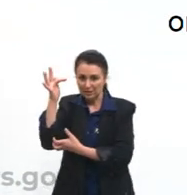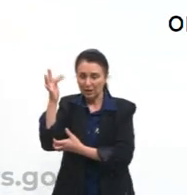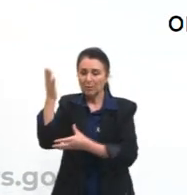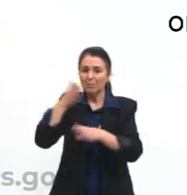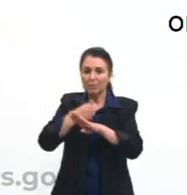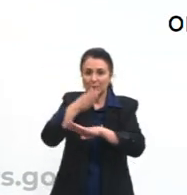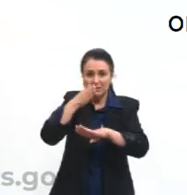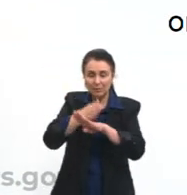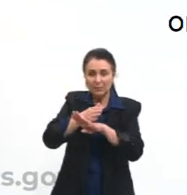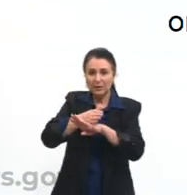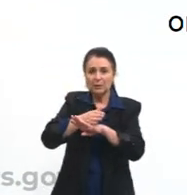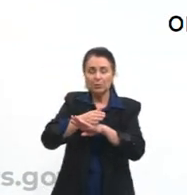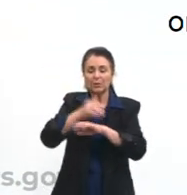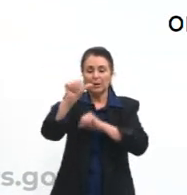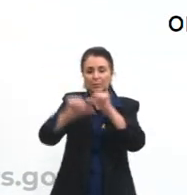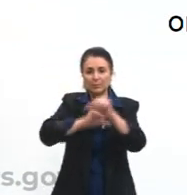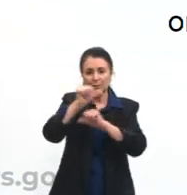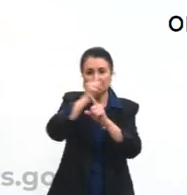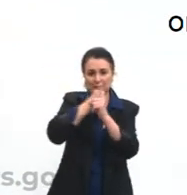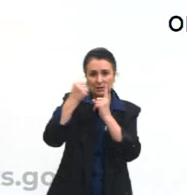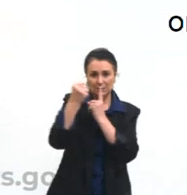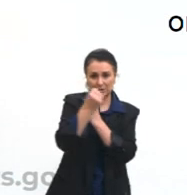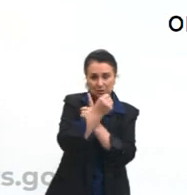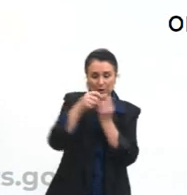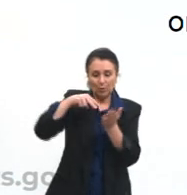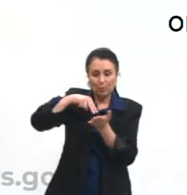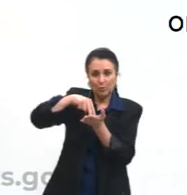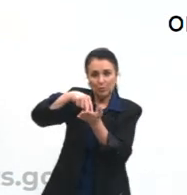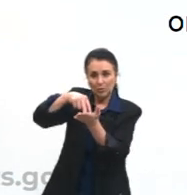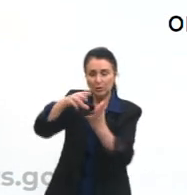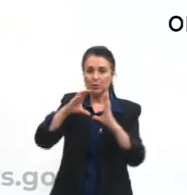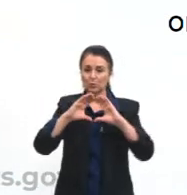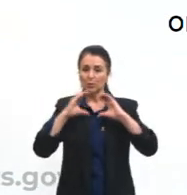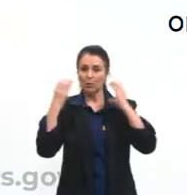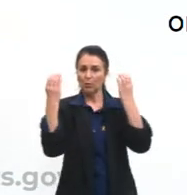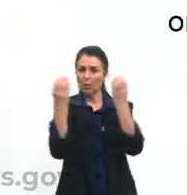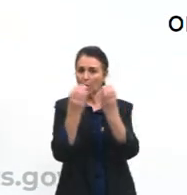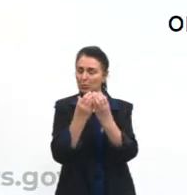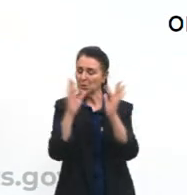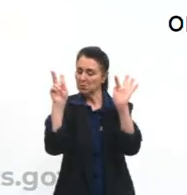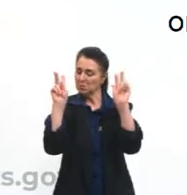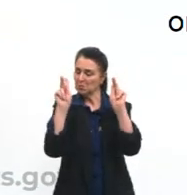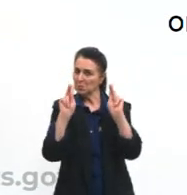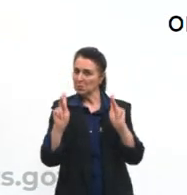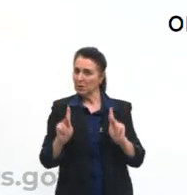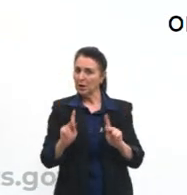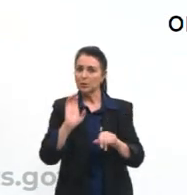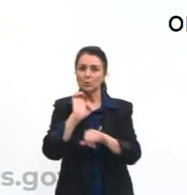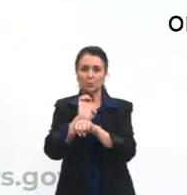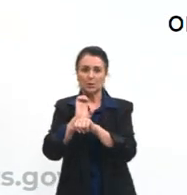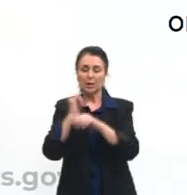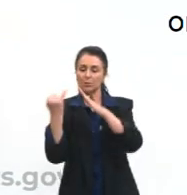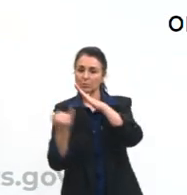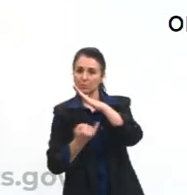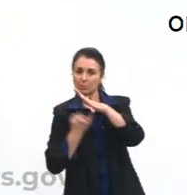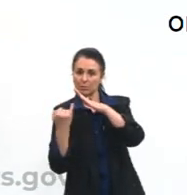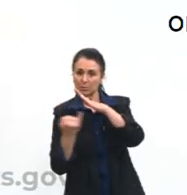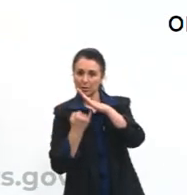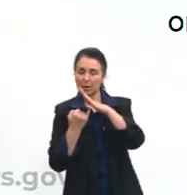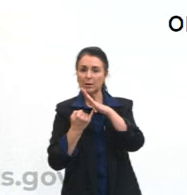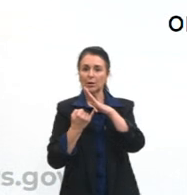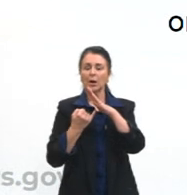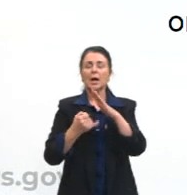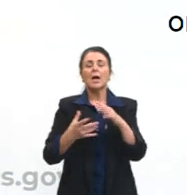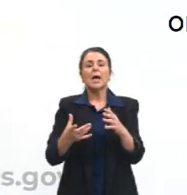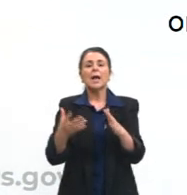ou positivismo o destino esse no programa de uma comunidade pacífica e o estado instituição do reino absoluto da